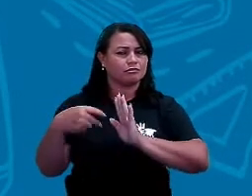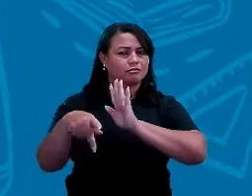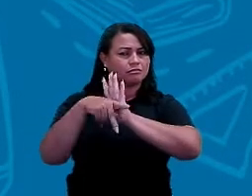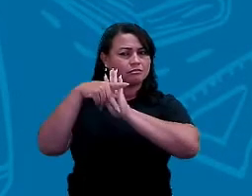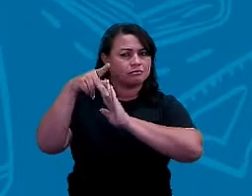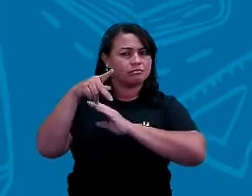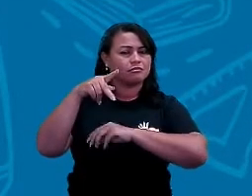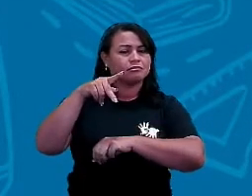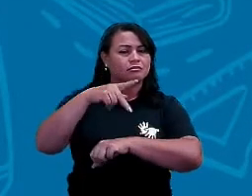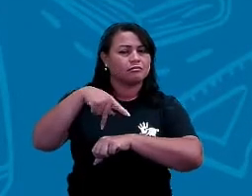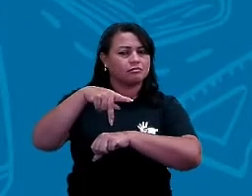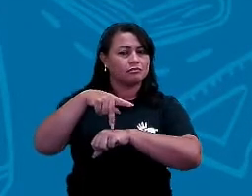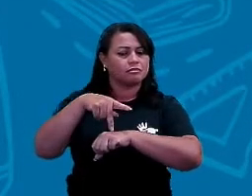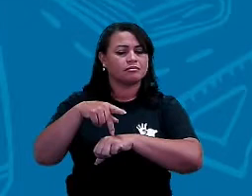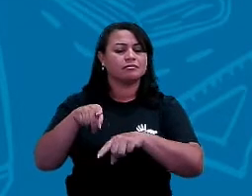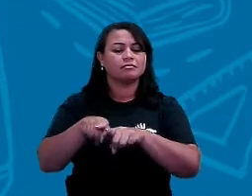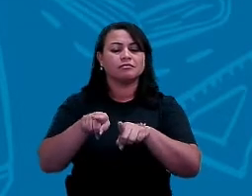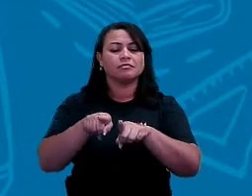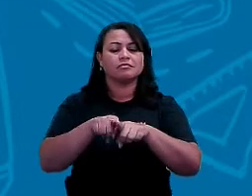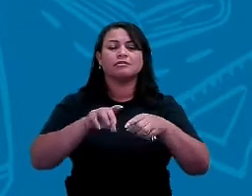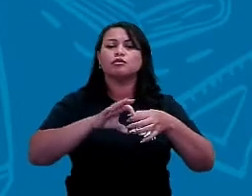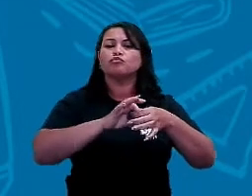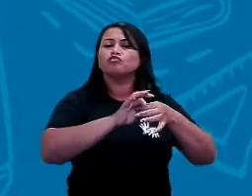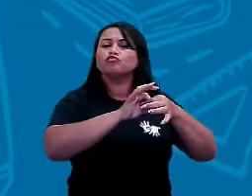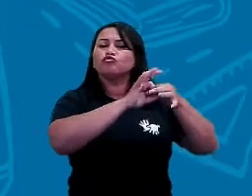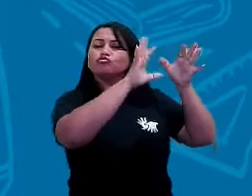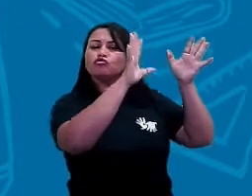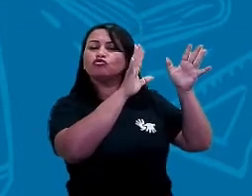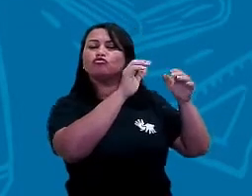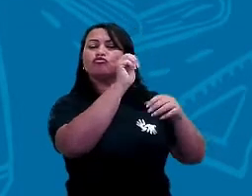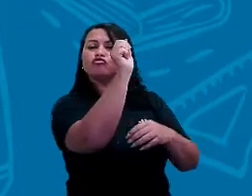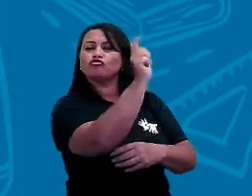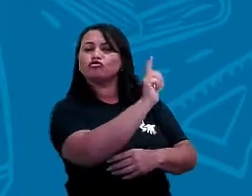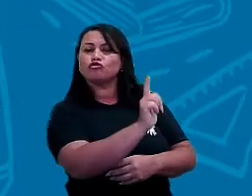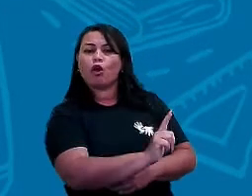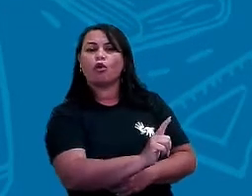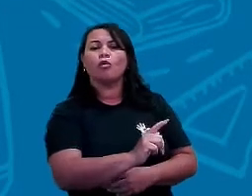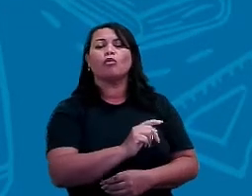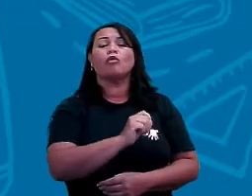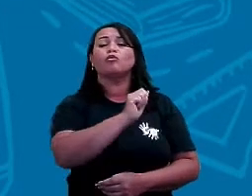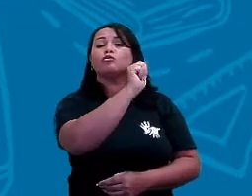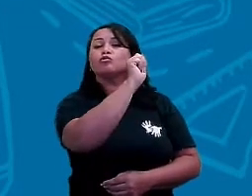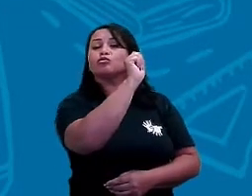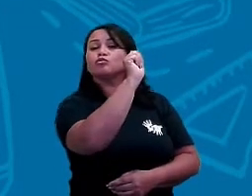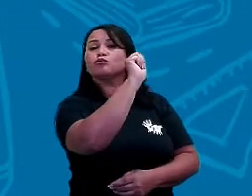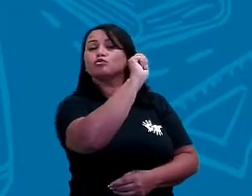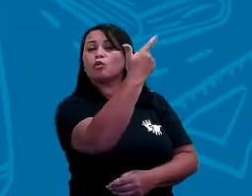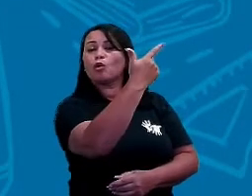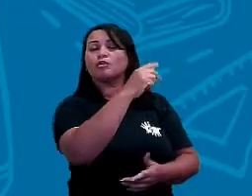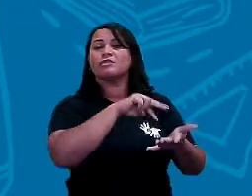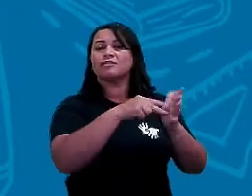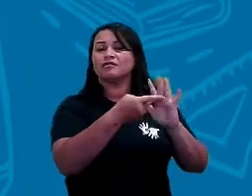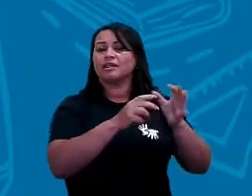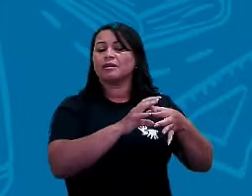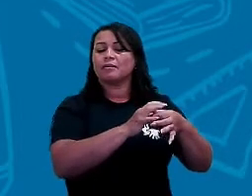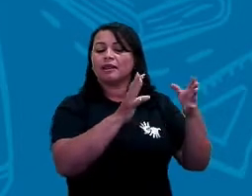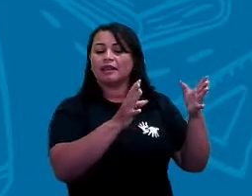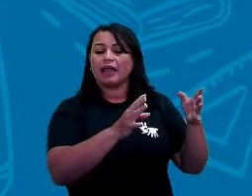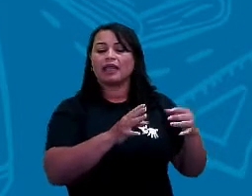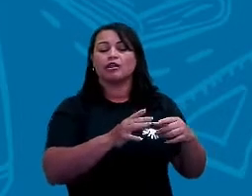sol, significa a liberdade. O círculo vermelho significa o meridiano, que é